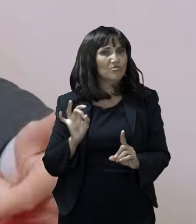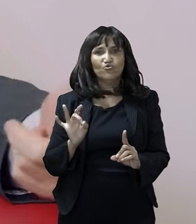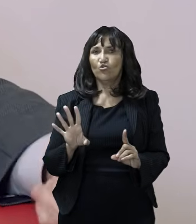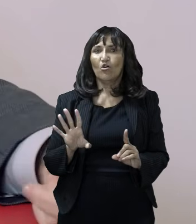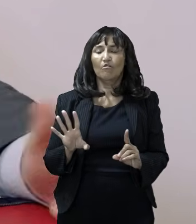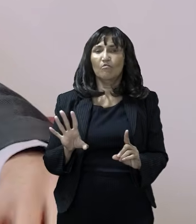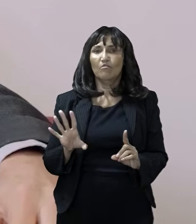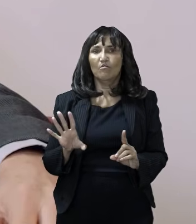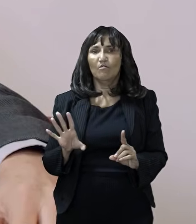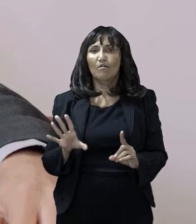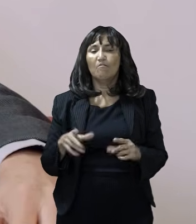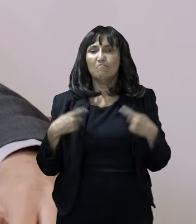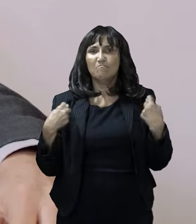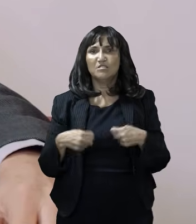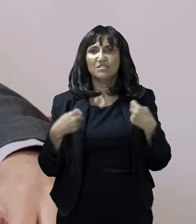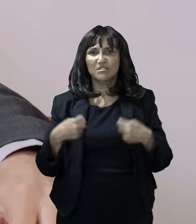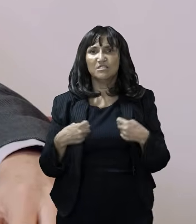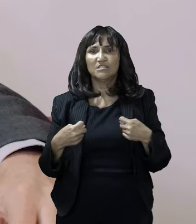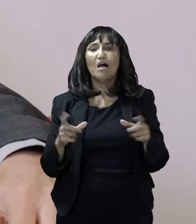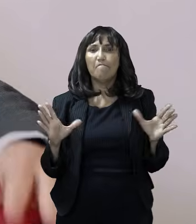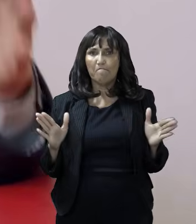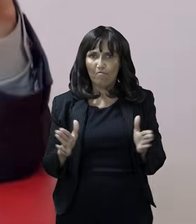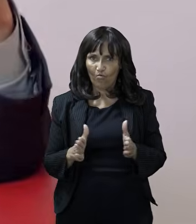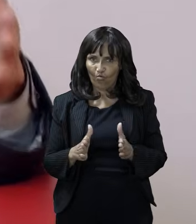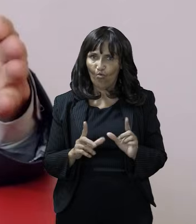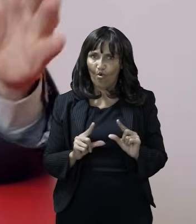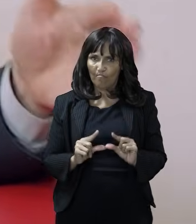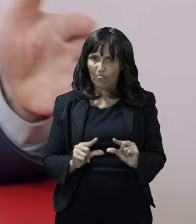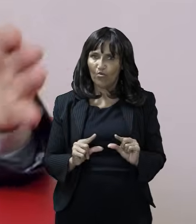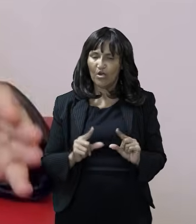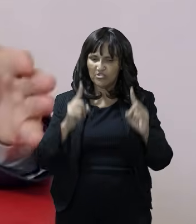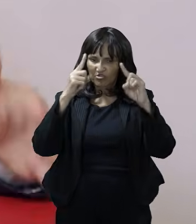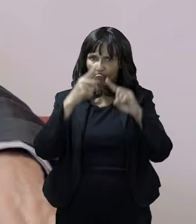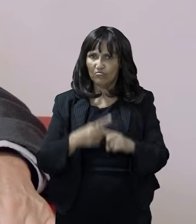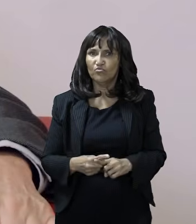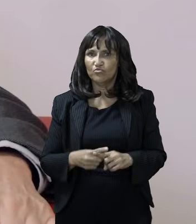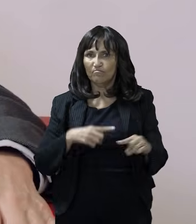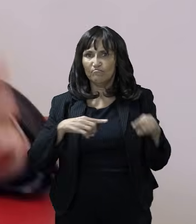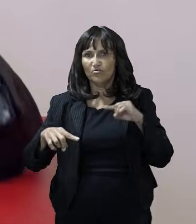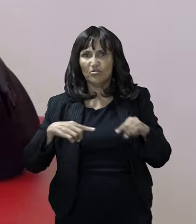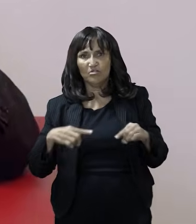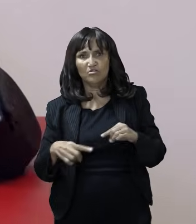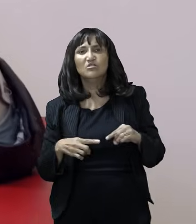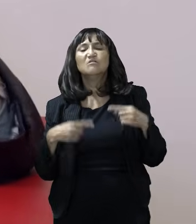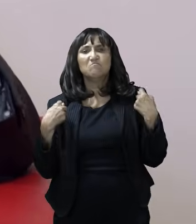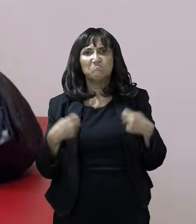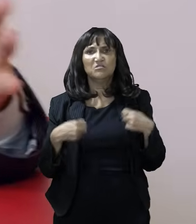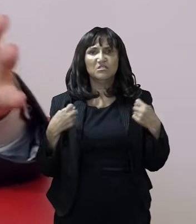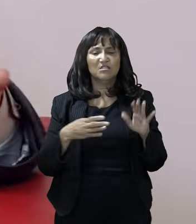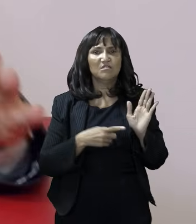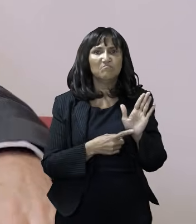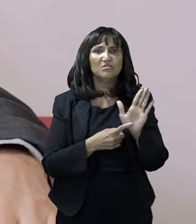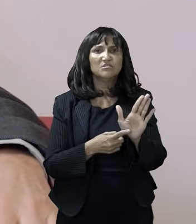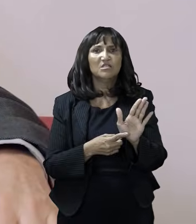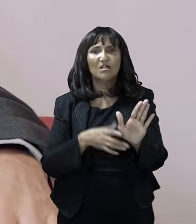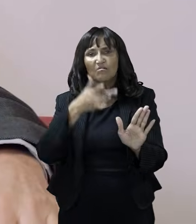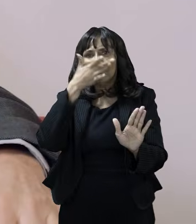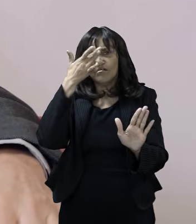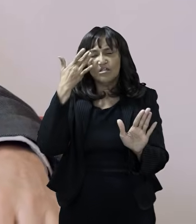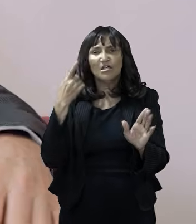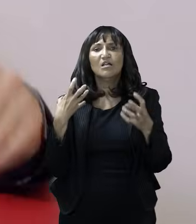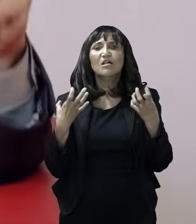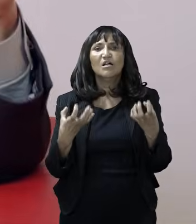As entregas não são mais suficientes. Nós temos que fazer a disputa política. O que ganha a eleição é fazer a disputa política e mostrar com quem que nós queremos